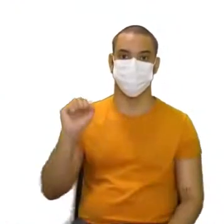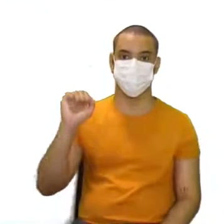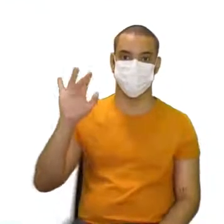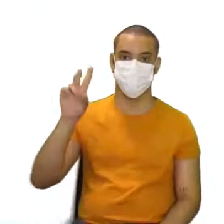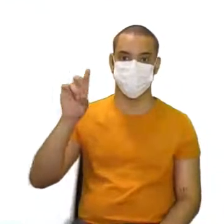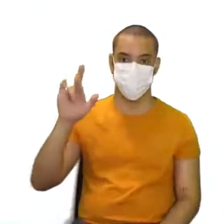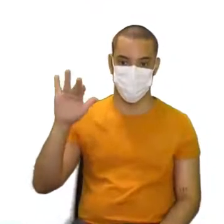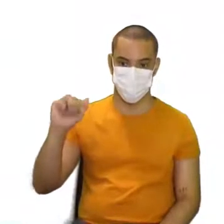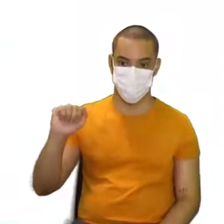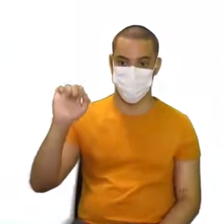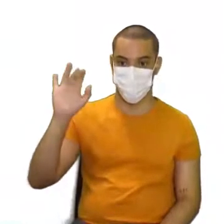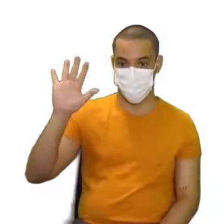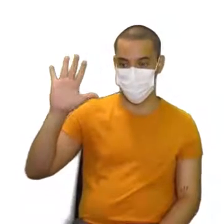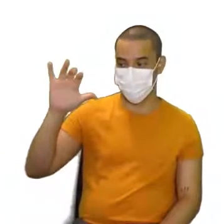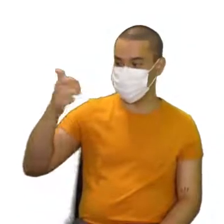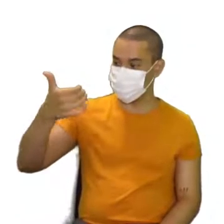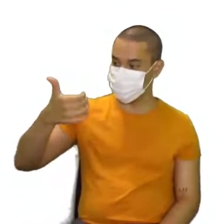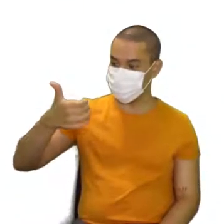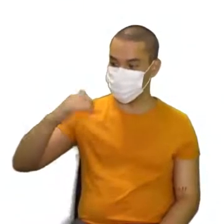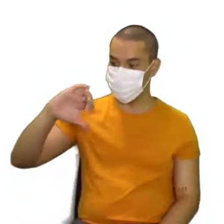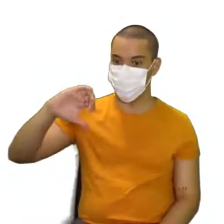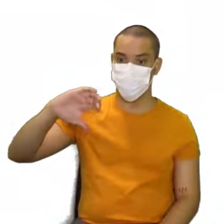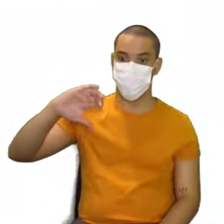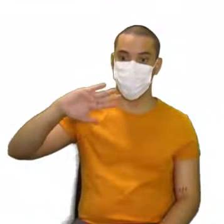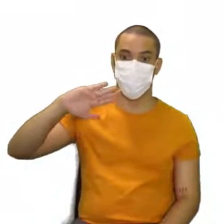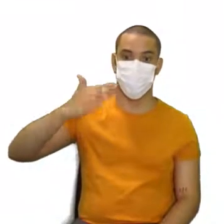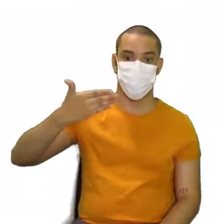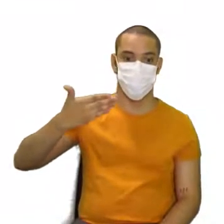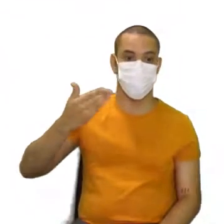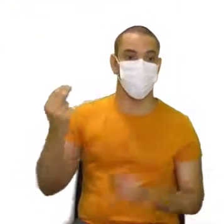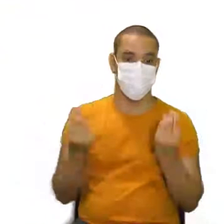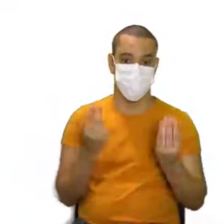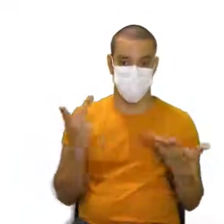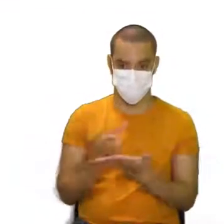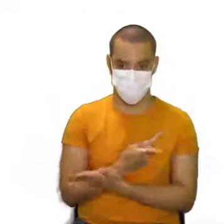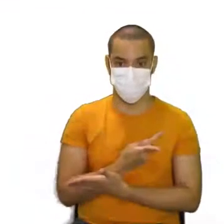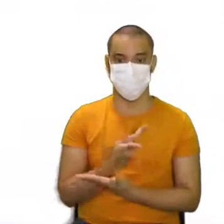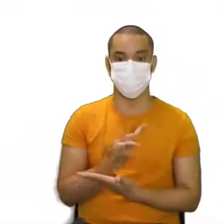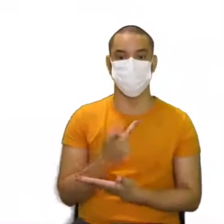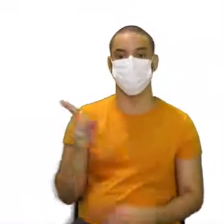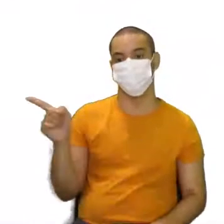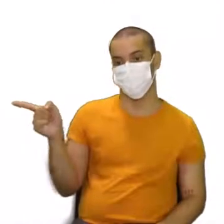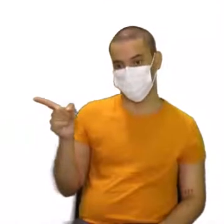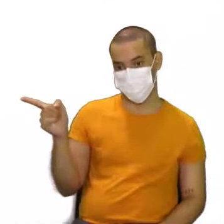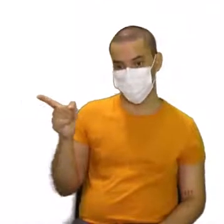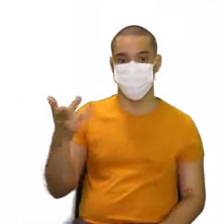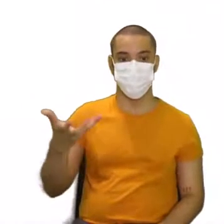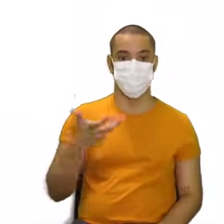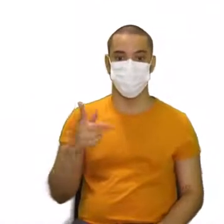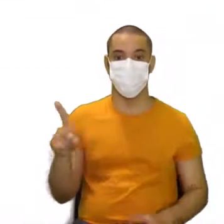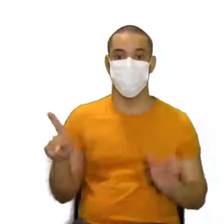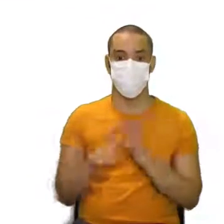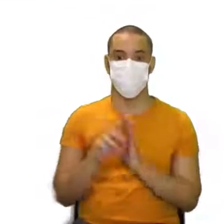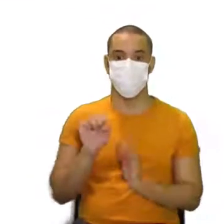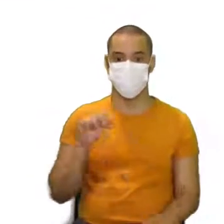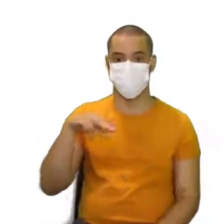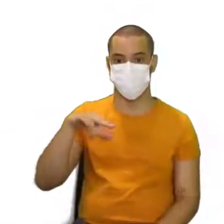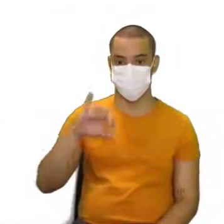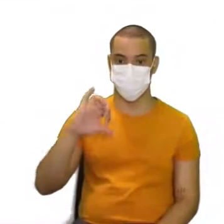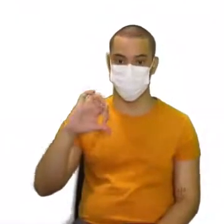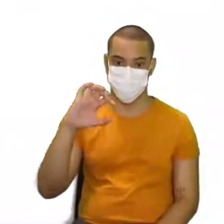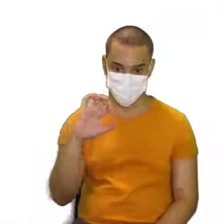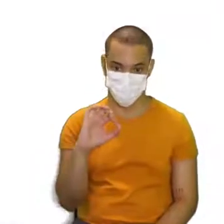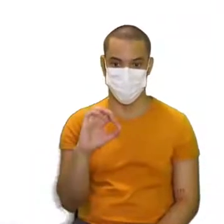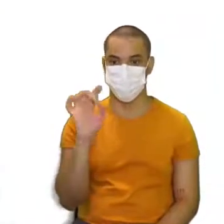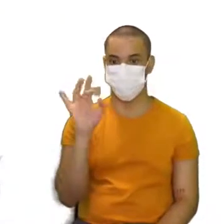número dois então EA intensidade como eu calculo aqui ó simplesmente sendo de 90 é um então só fica